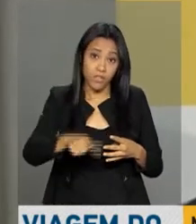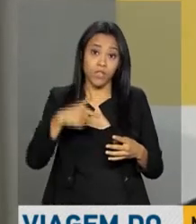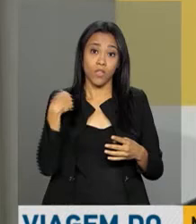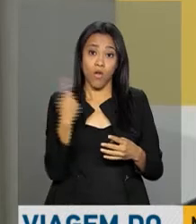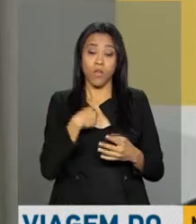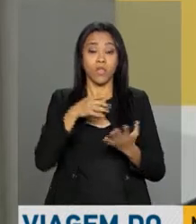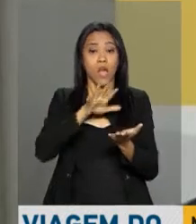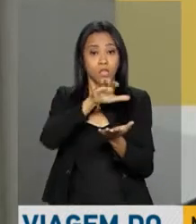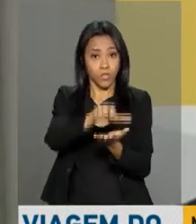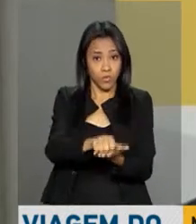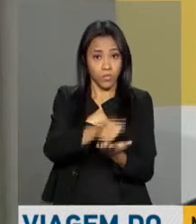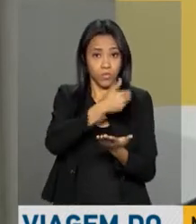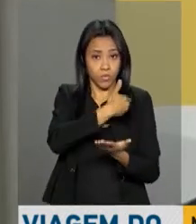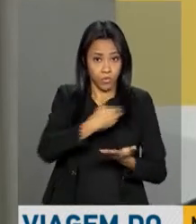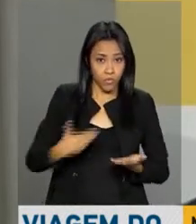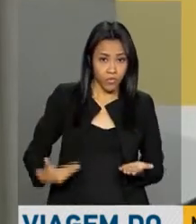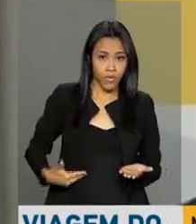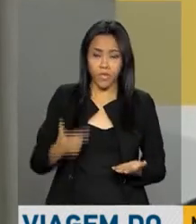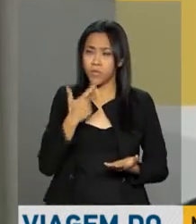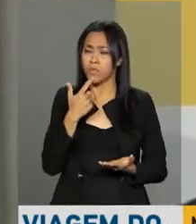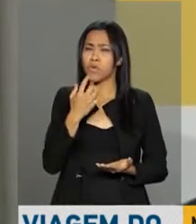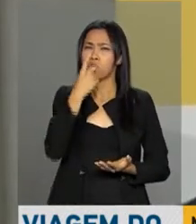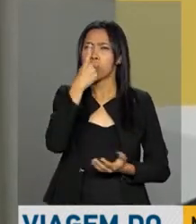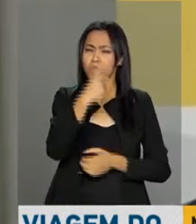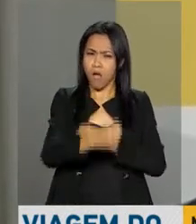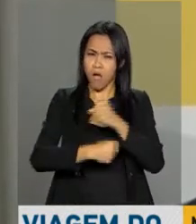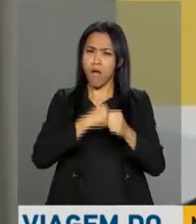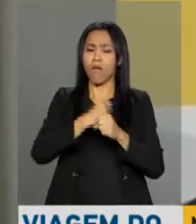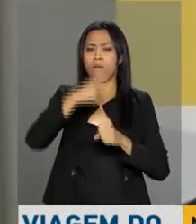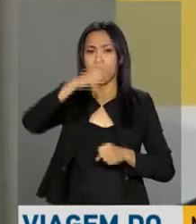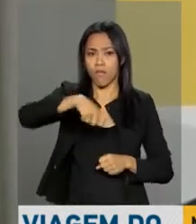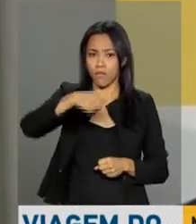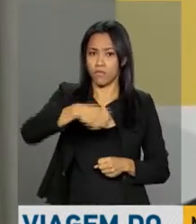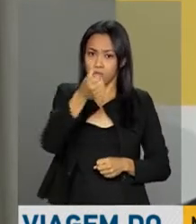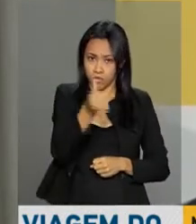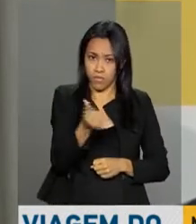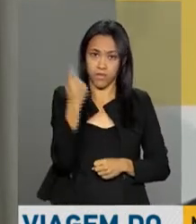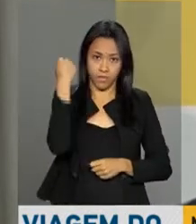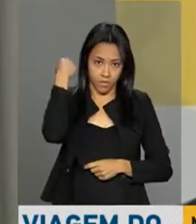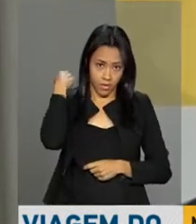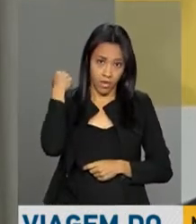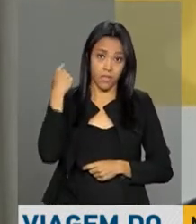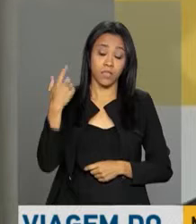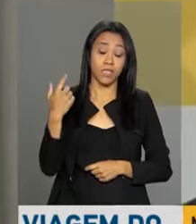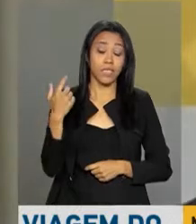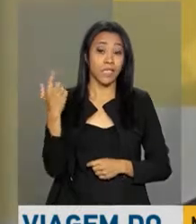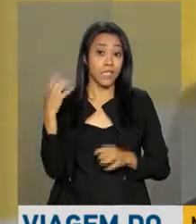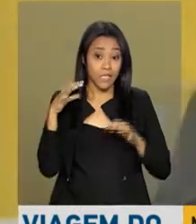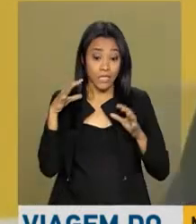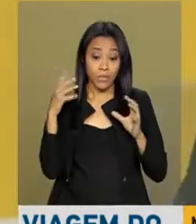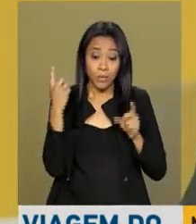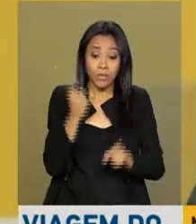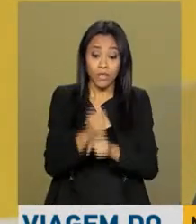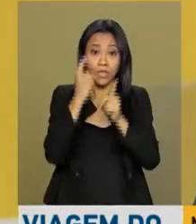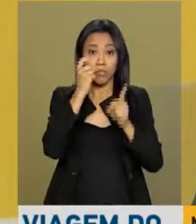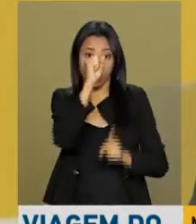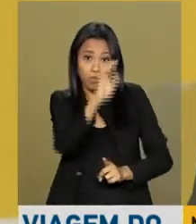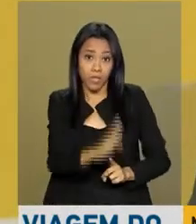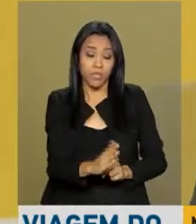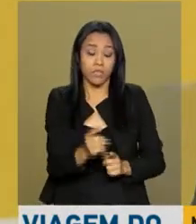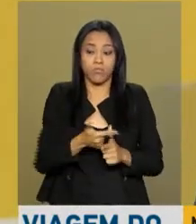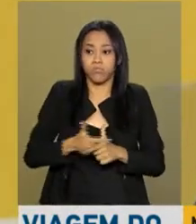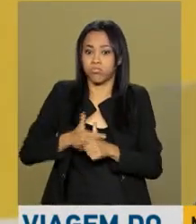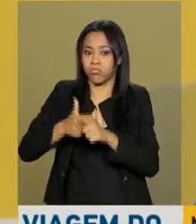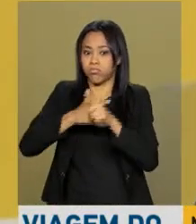governo há menos de um ano e meio como sabem enfrentamos a maior crise econômica de